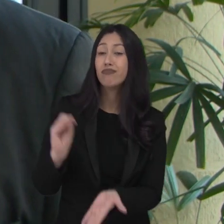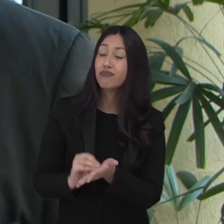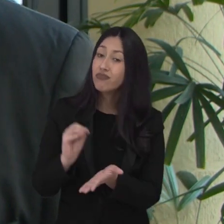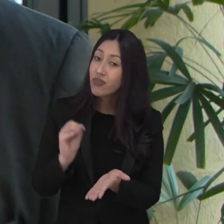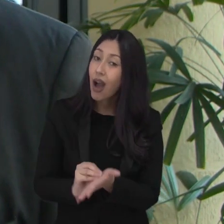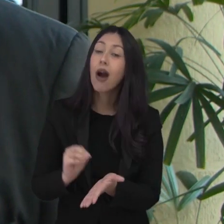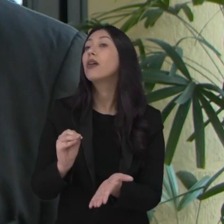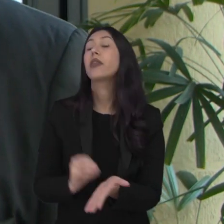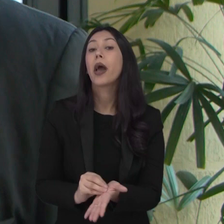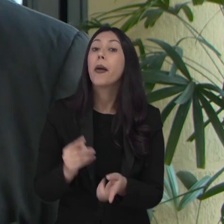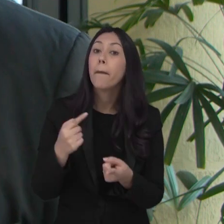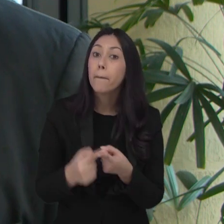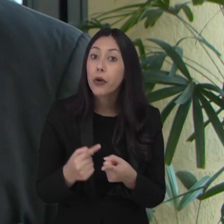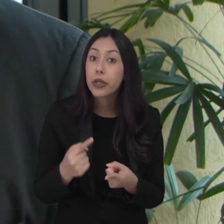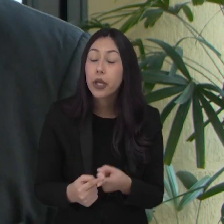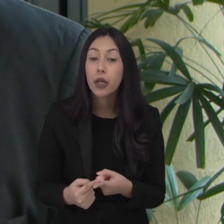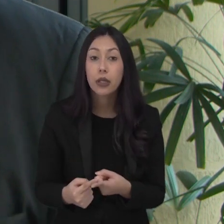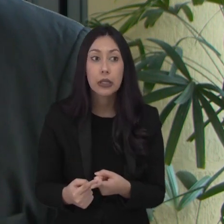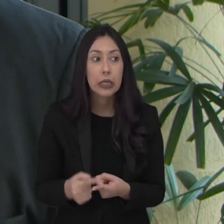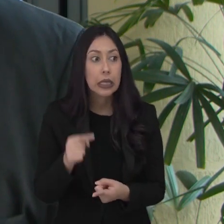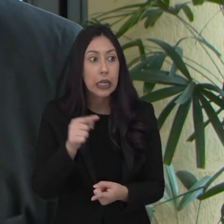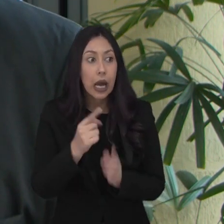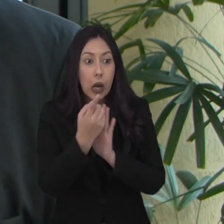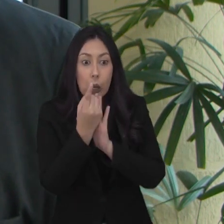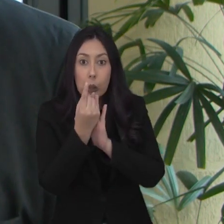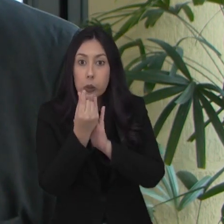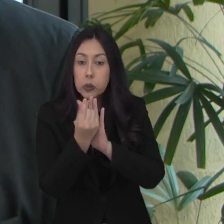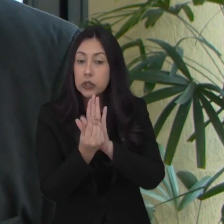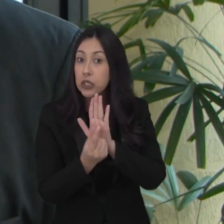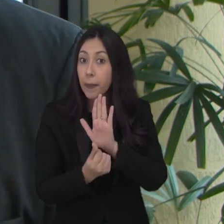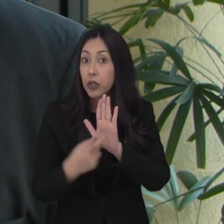dessas demandas públicas porque você tem um